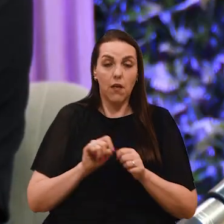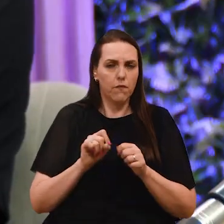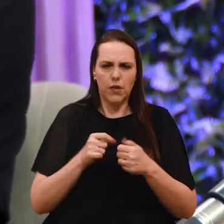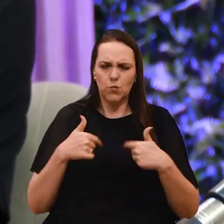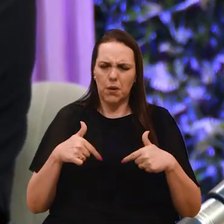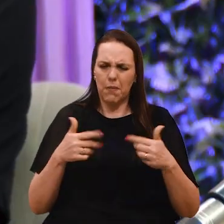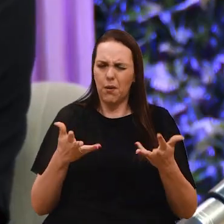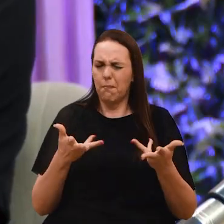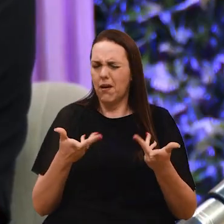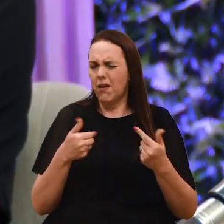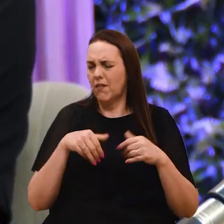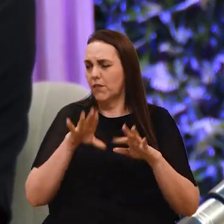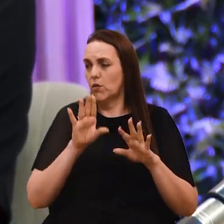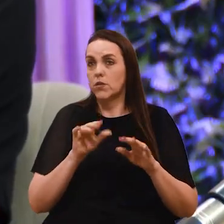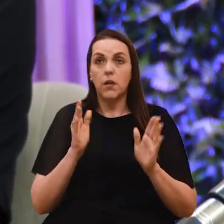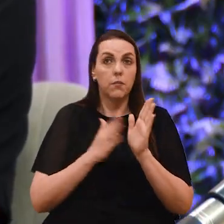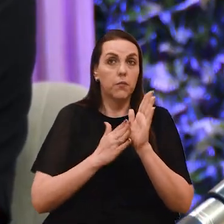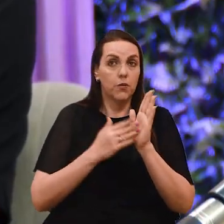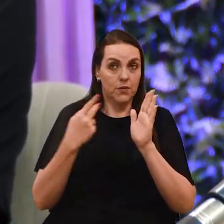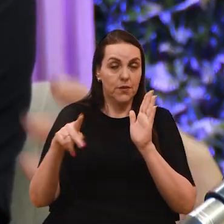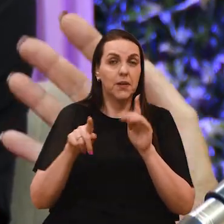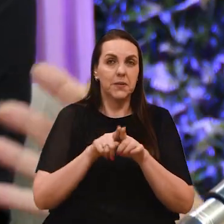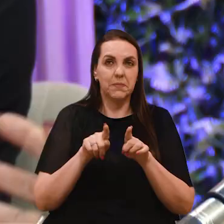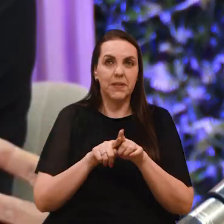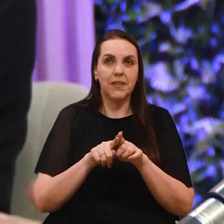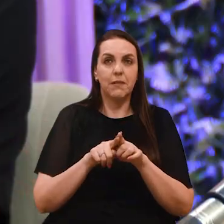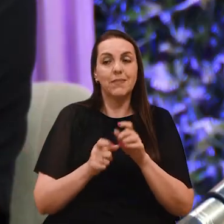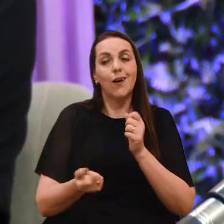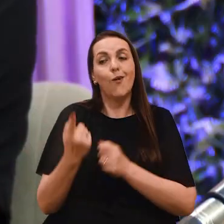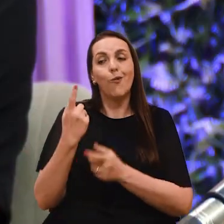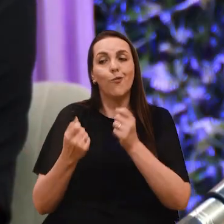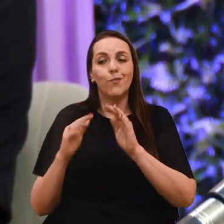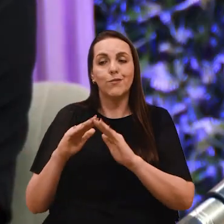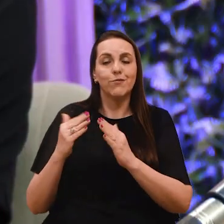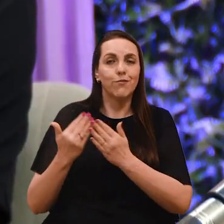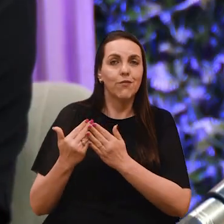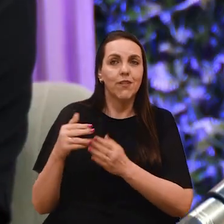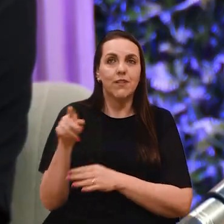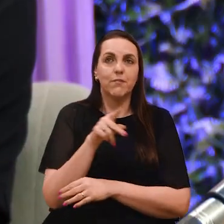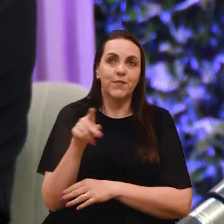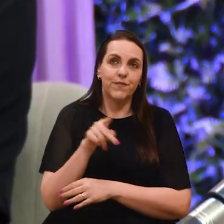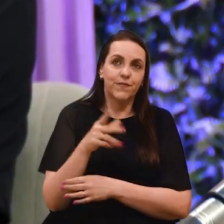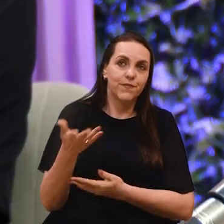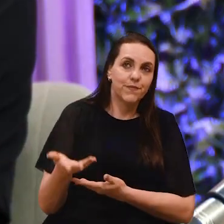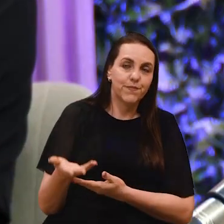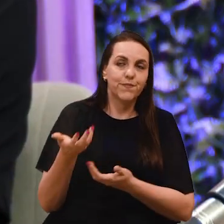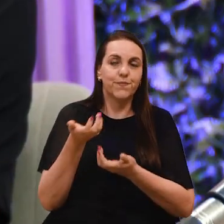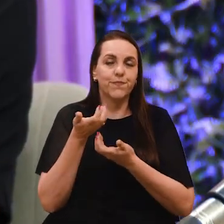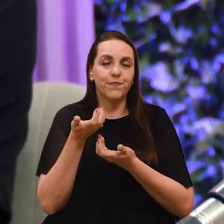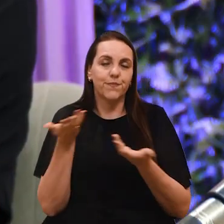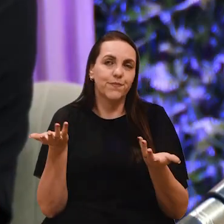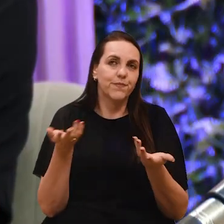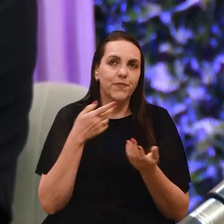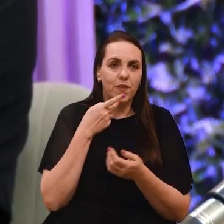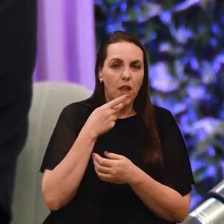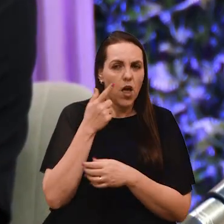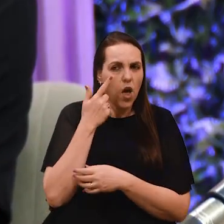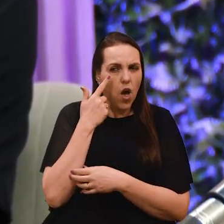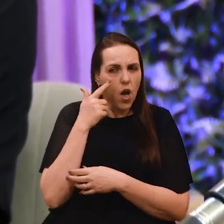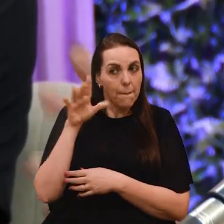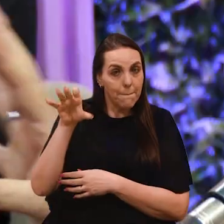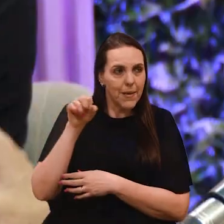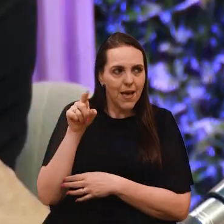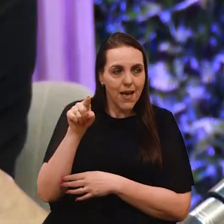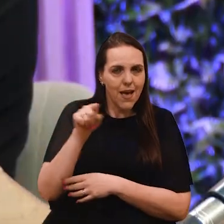trabalho maravilhoso, a proposta dela também. Mas tem escola que, às vezes, até algum professor quer dizer, olha, pega aquele estudante